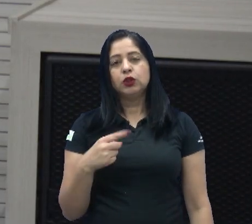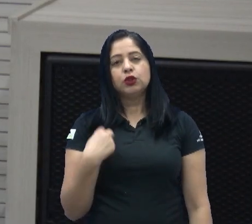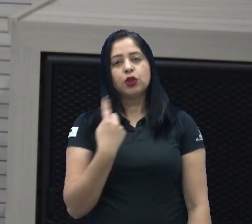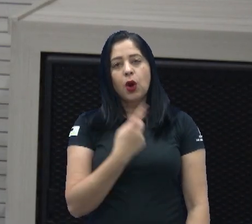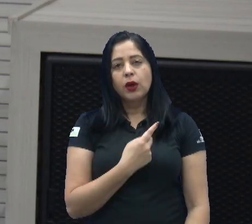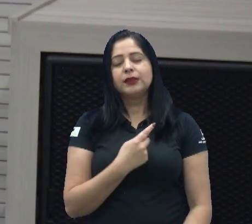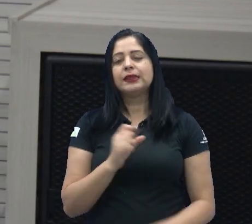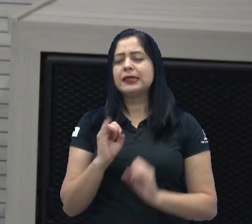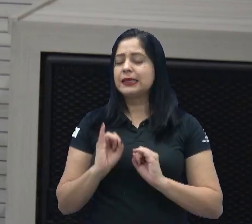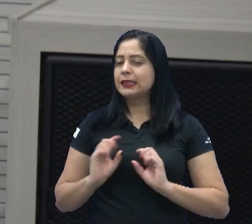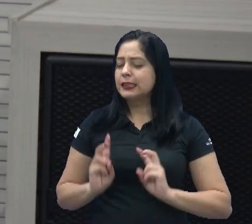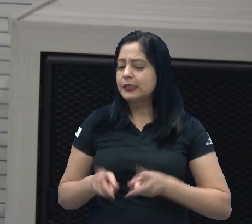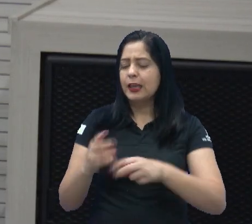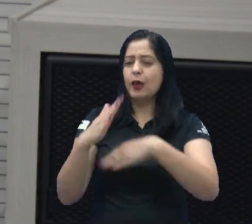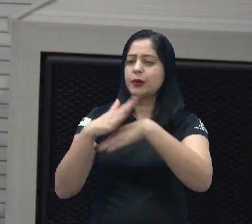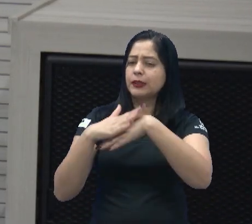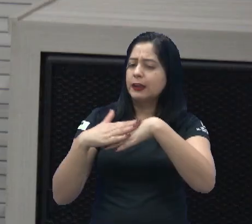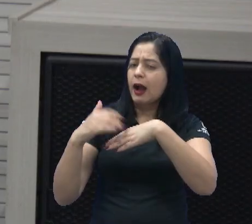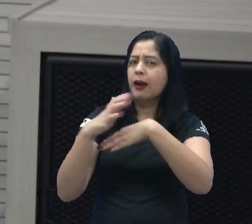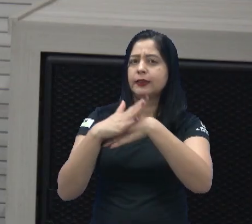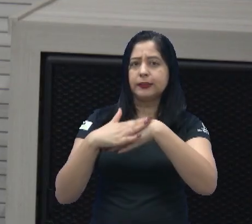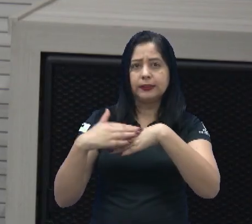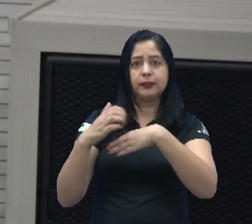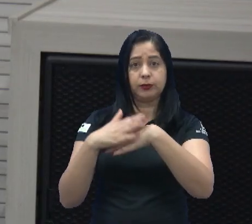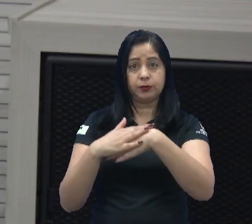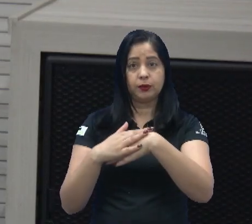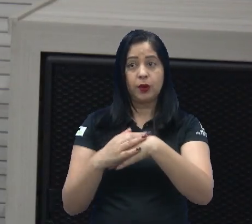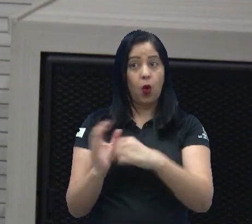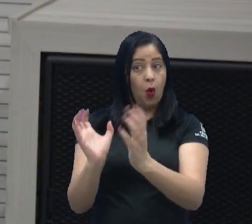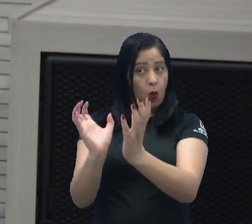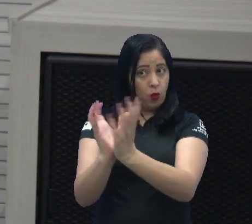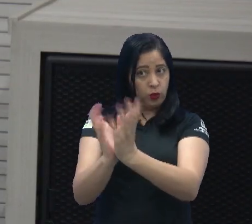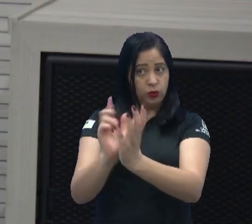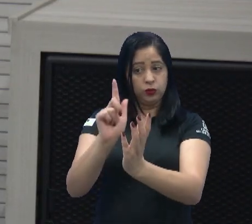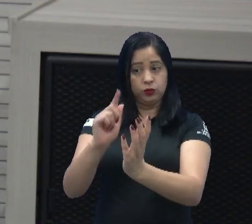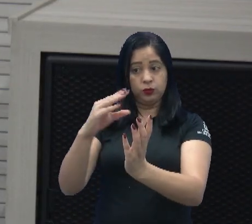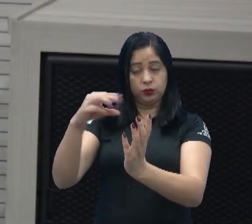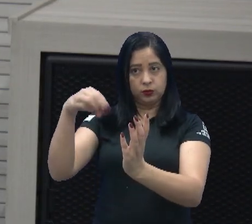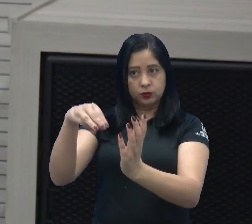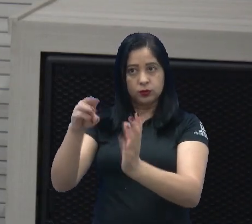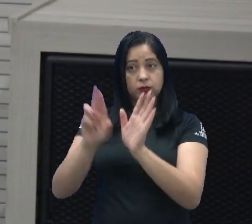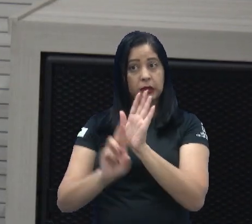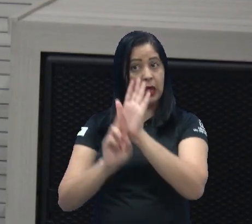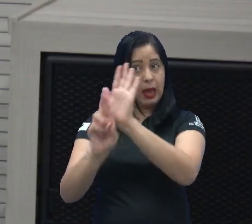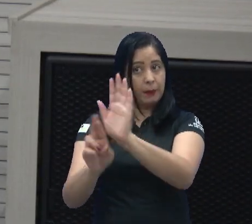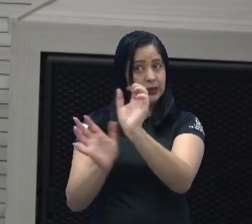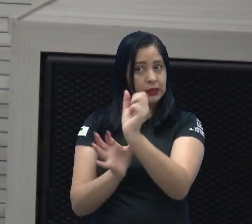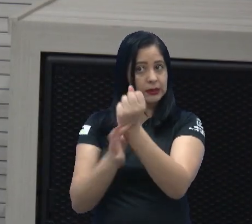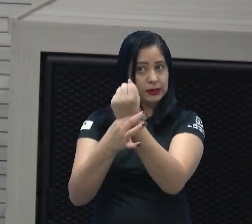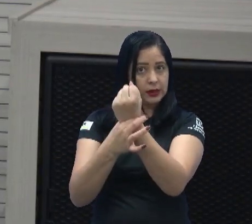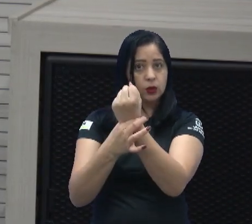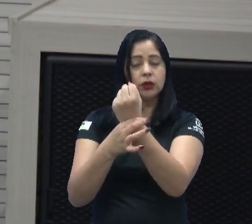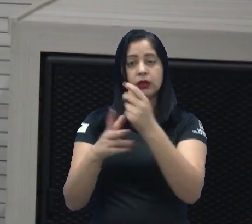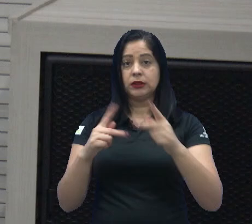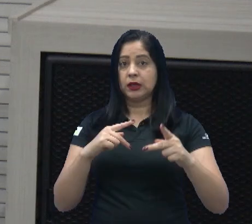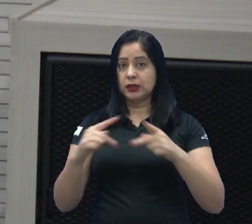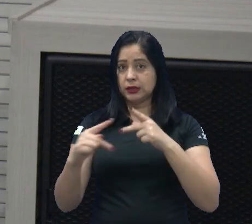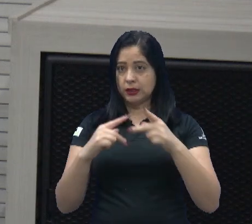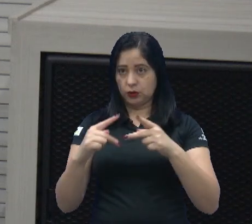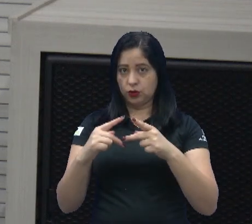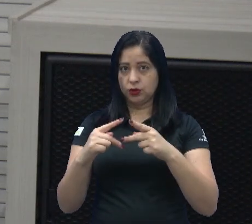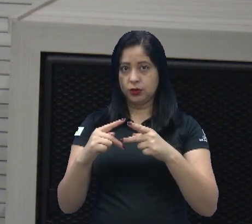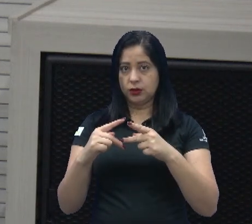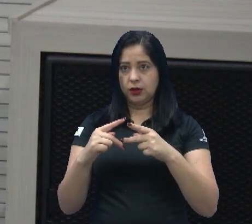instituição com grande responsabilidade e representatividade na questão de segurança pública, não só de São José, mas referência